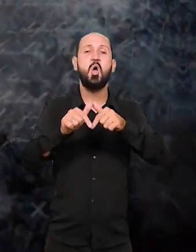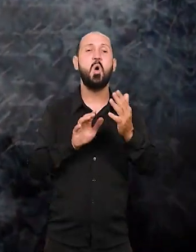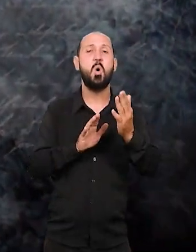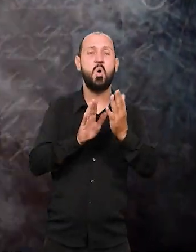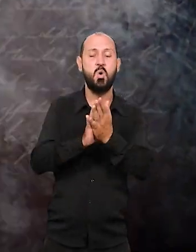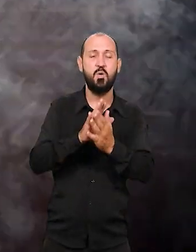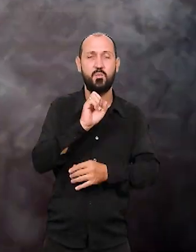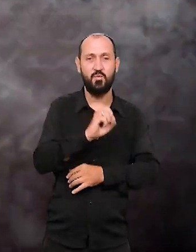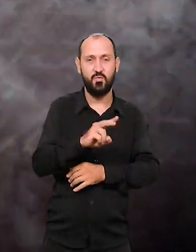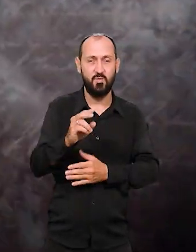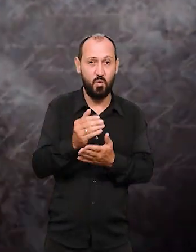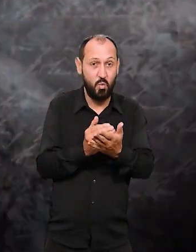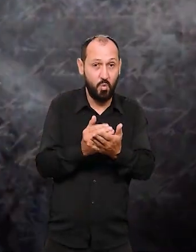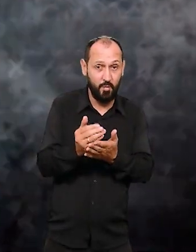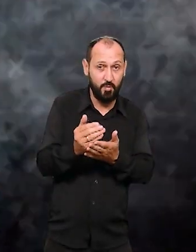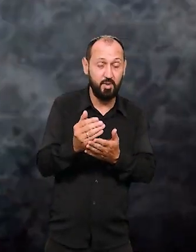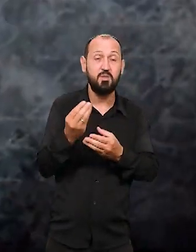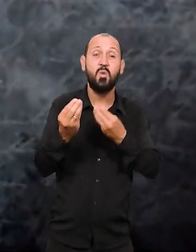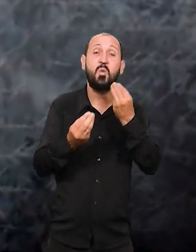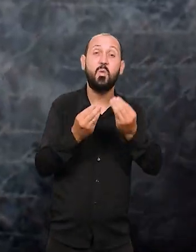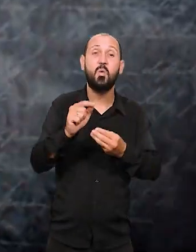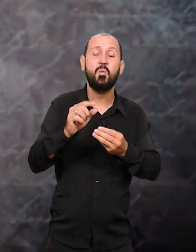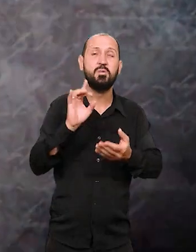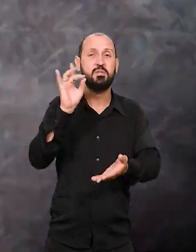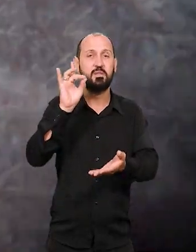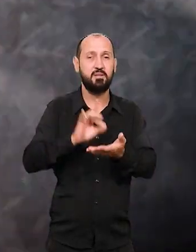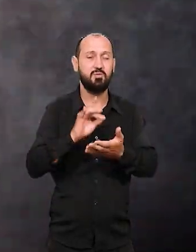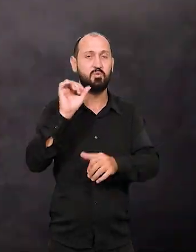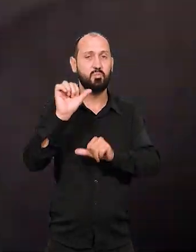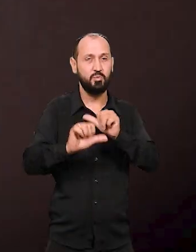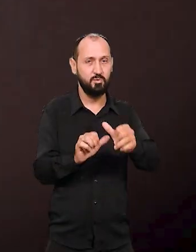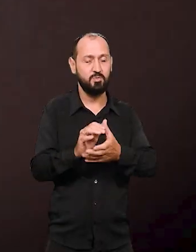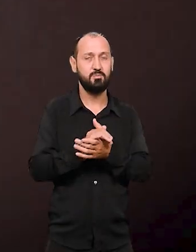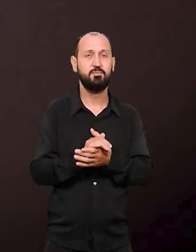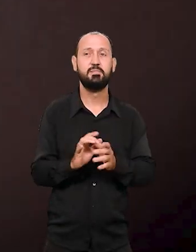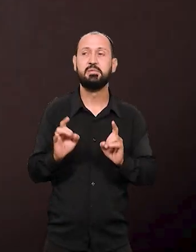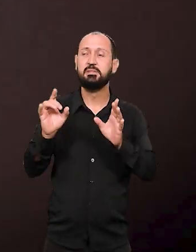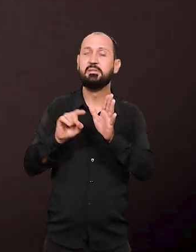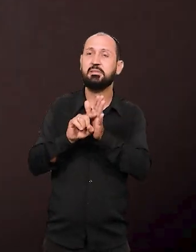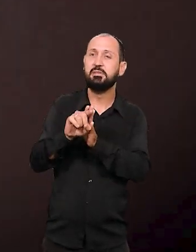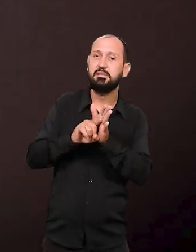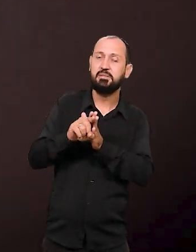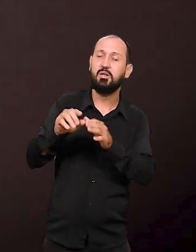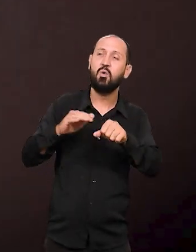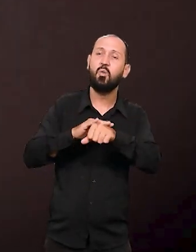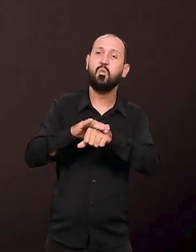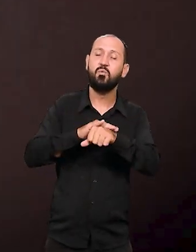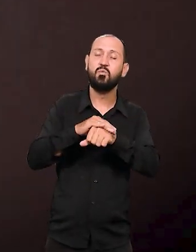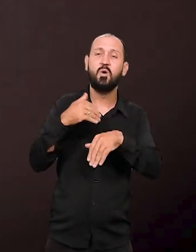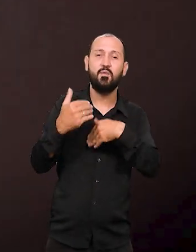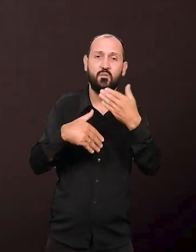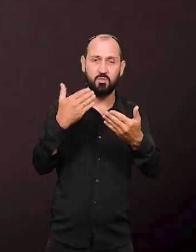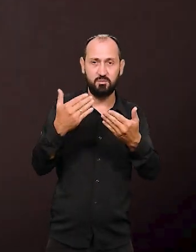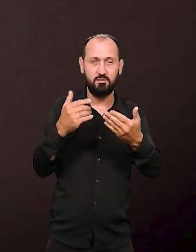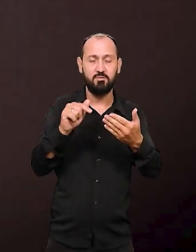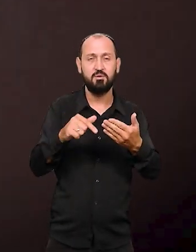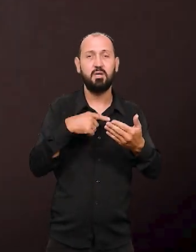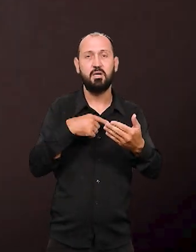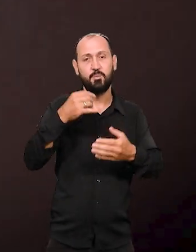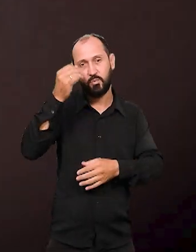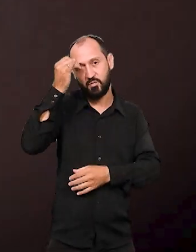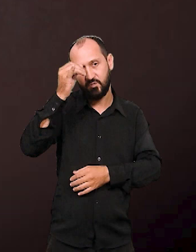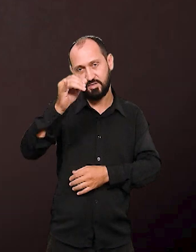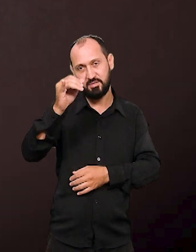lutou contra o vírus do HIV no início e como essa realidade mudou. Especialistas falam sobre a evolução no tratamento e